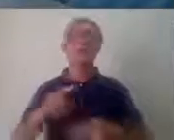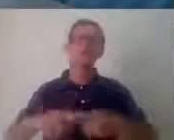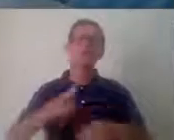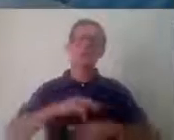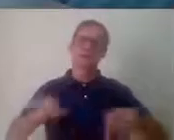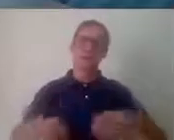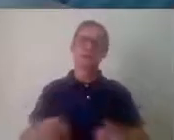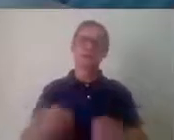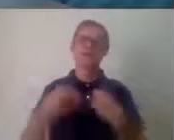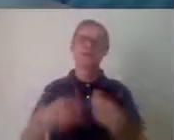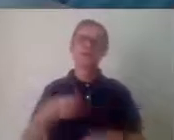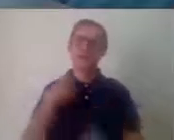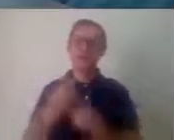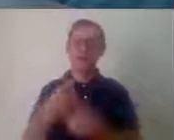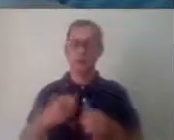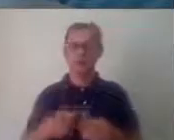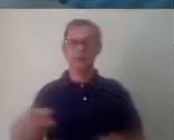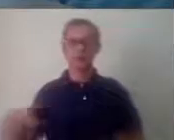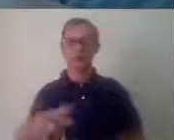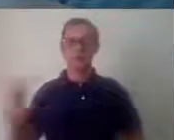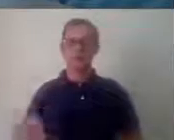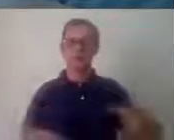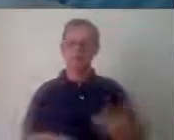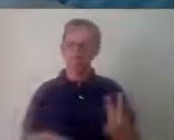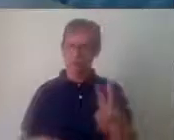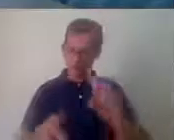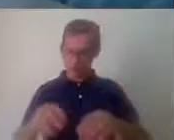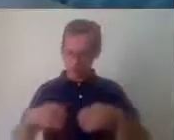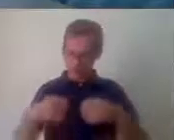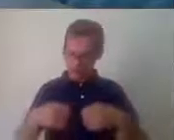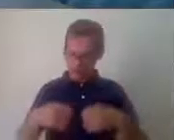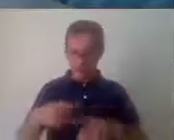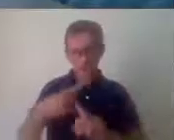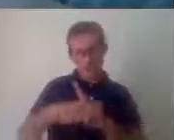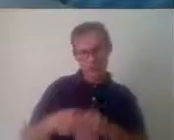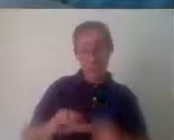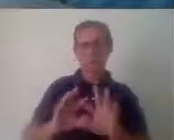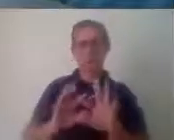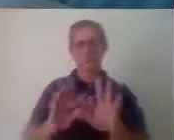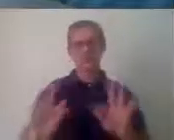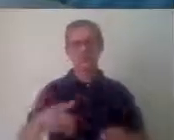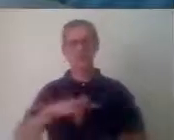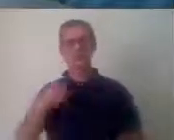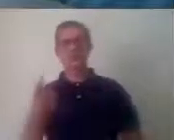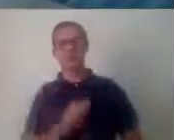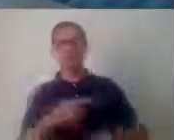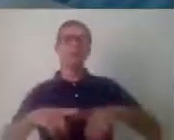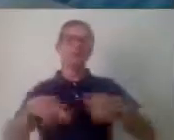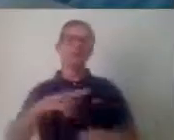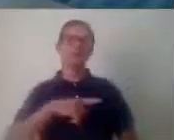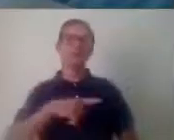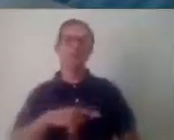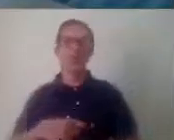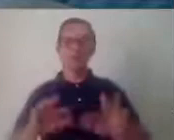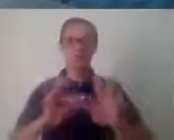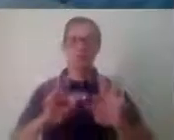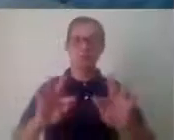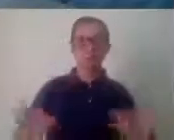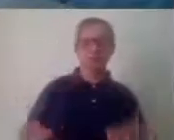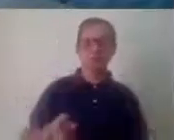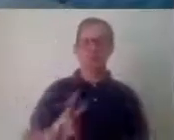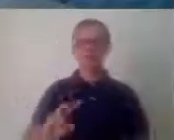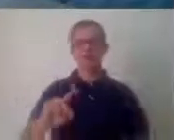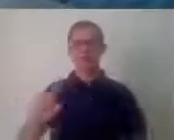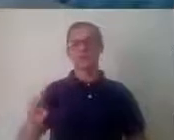mudar é como encontrar esse máximo e mínimo, dependendo do tipo de função que a gente tem. Quando nós temos uma função de